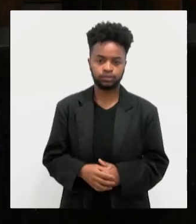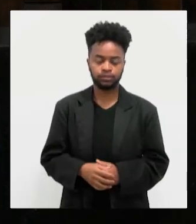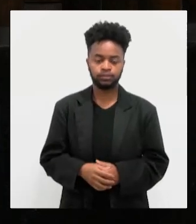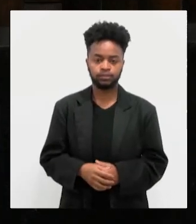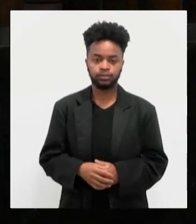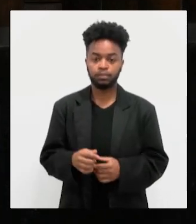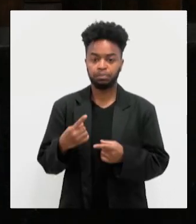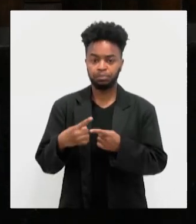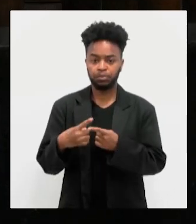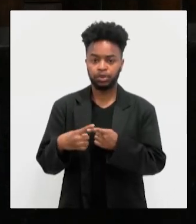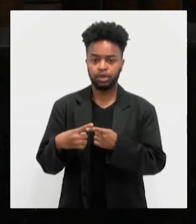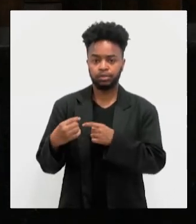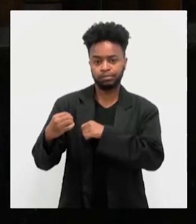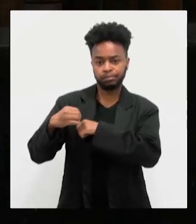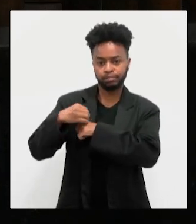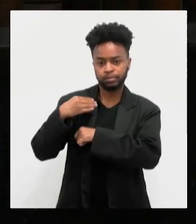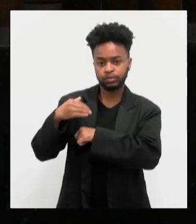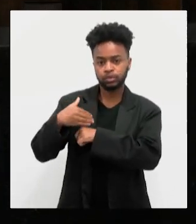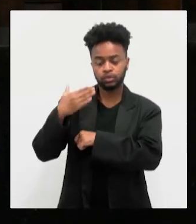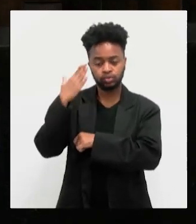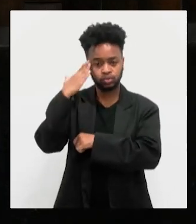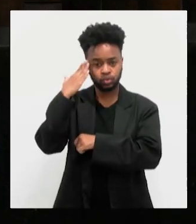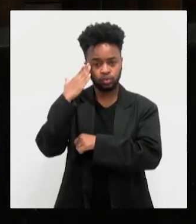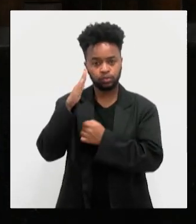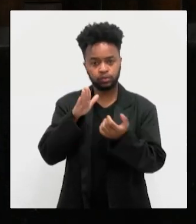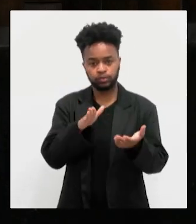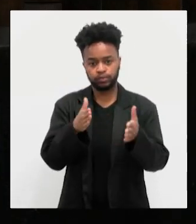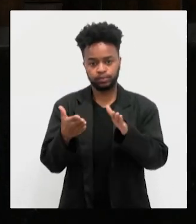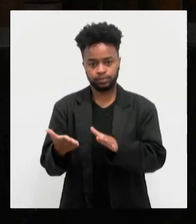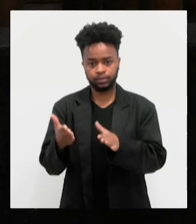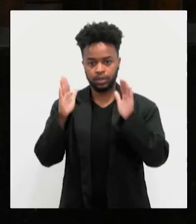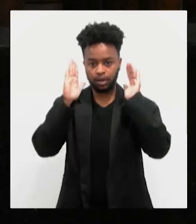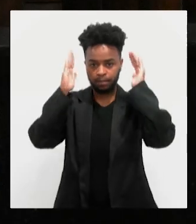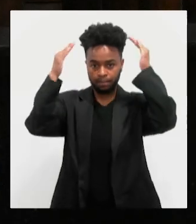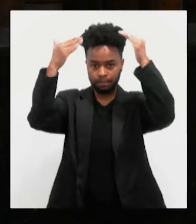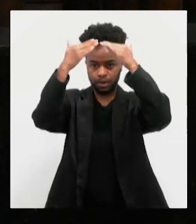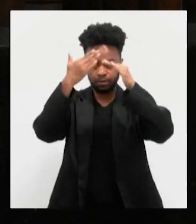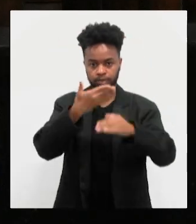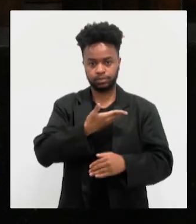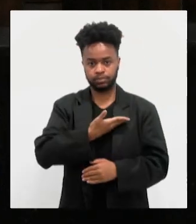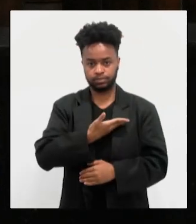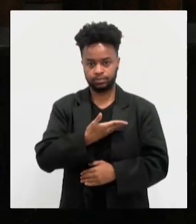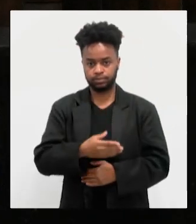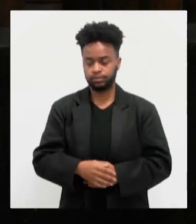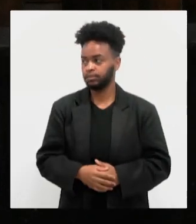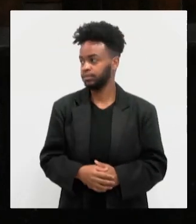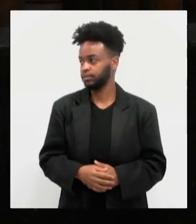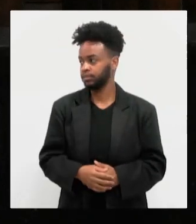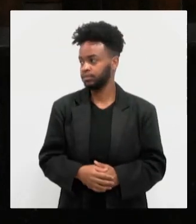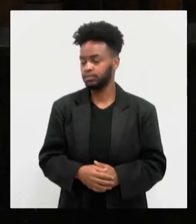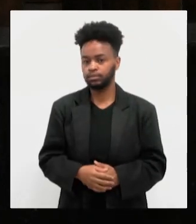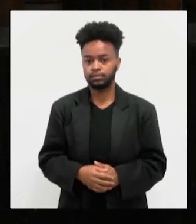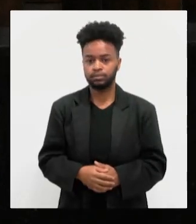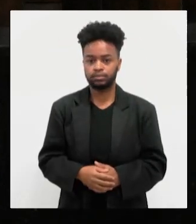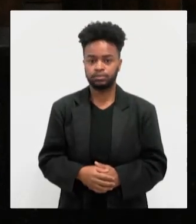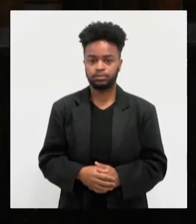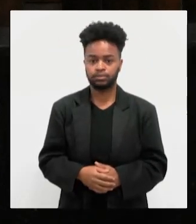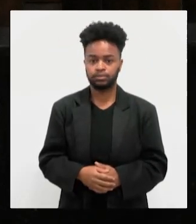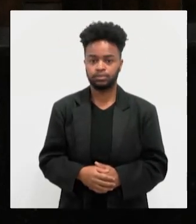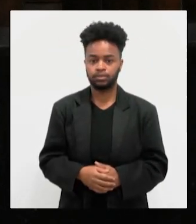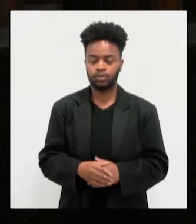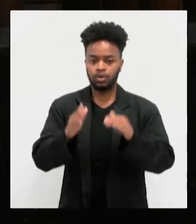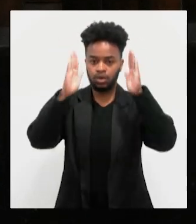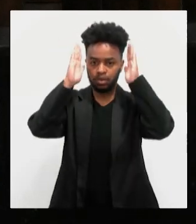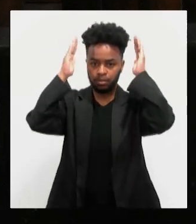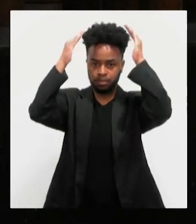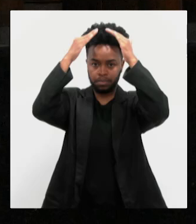receber a notícia do falecimento do Papa Francisco. Papa